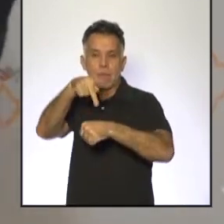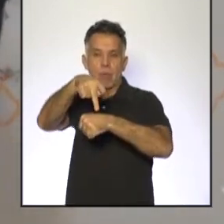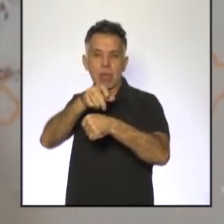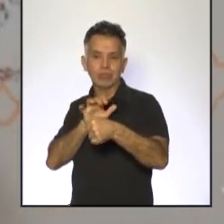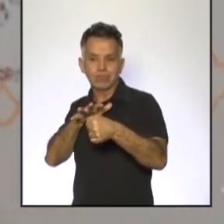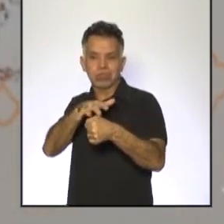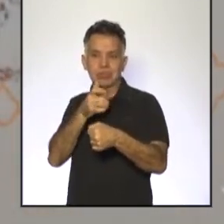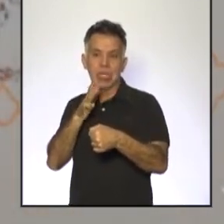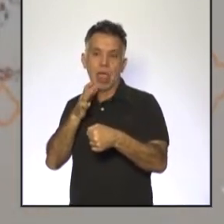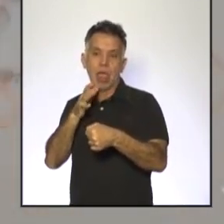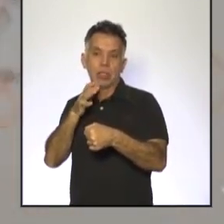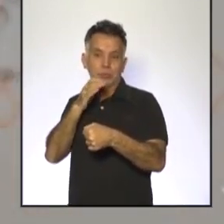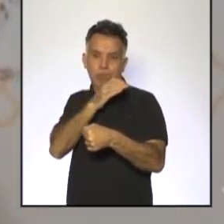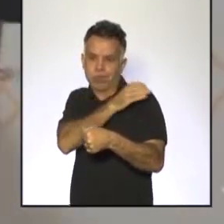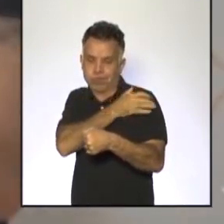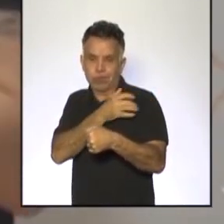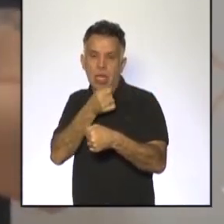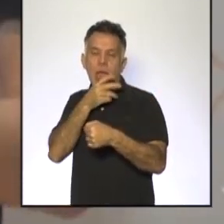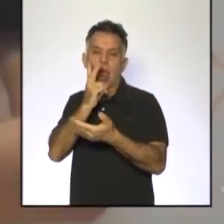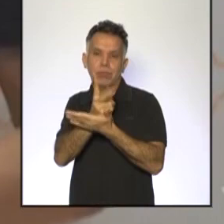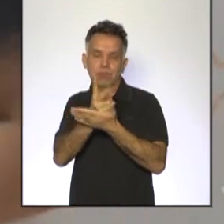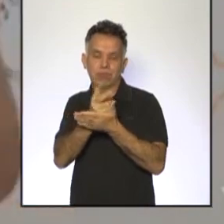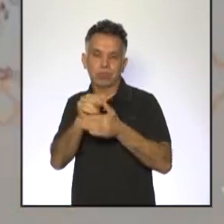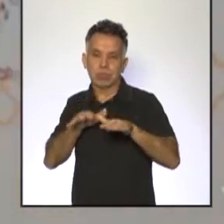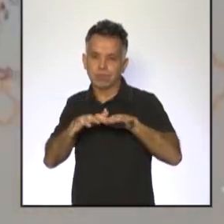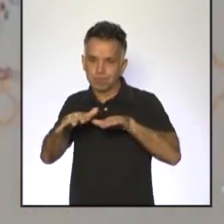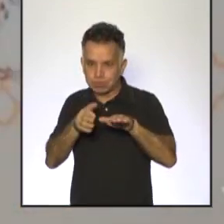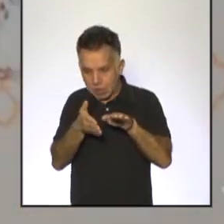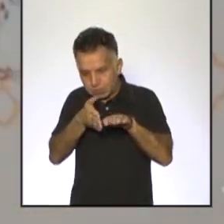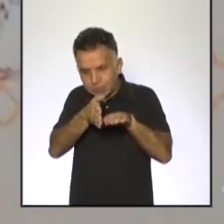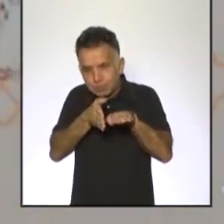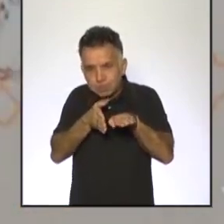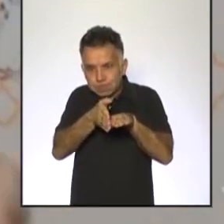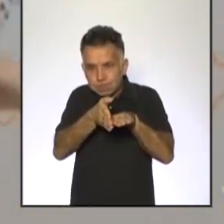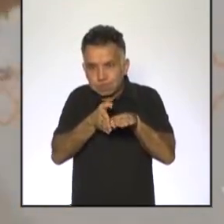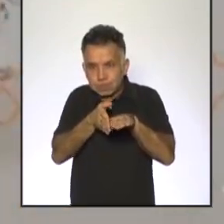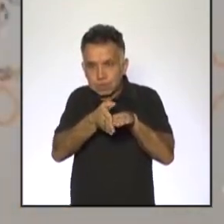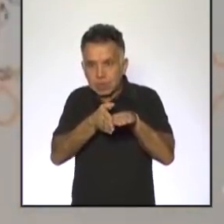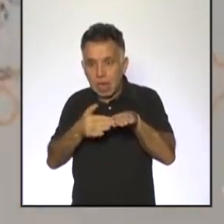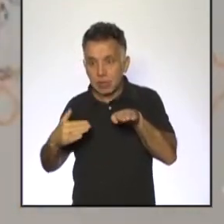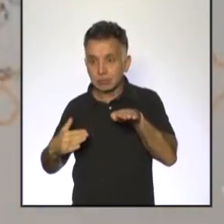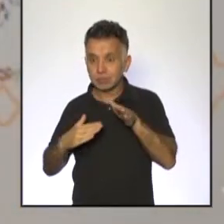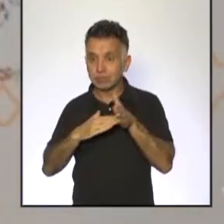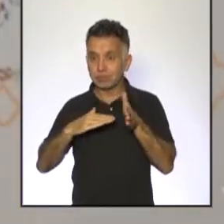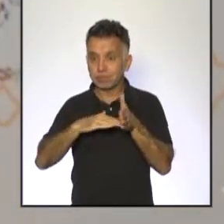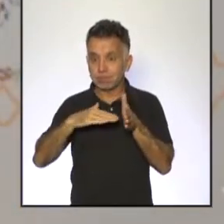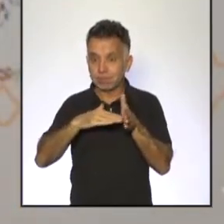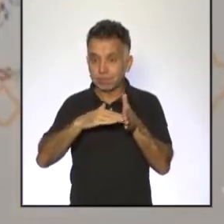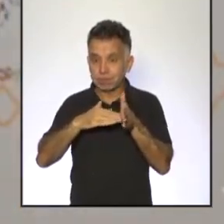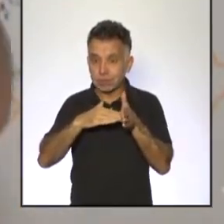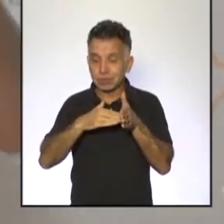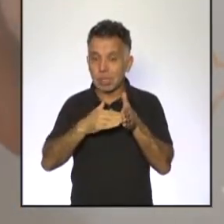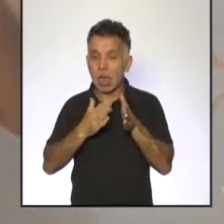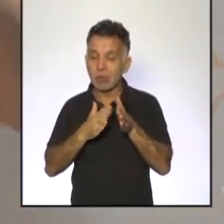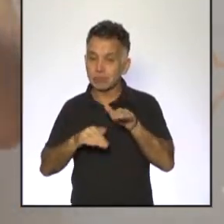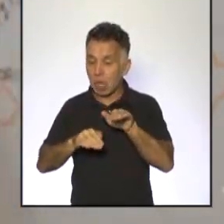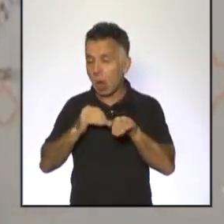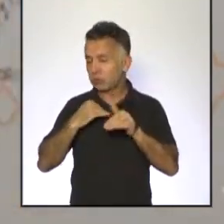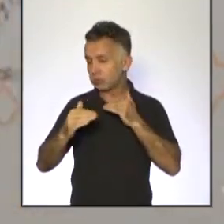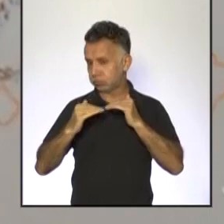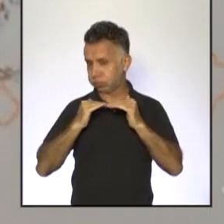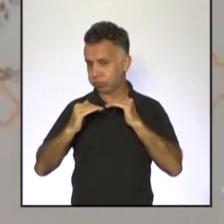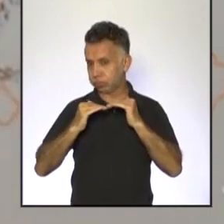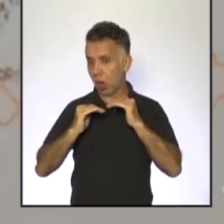exemplo nas áreas limítrofes das placas tectônicas, especialmente no limite tangencial e no limite convergente,